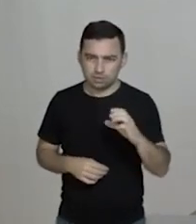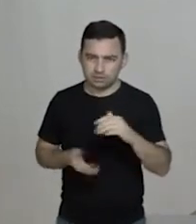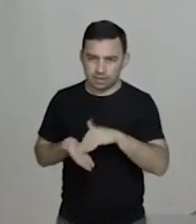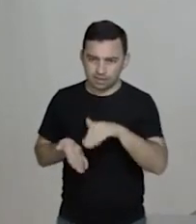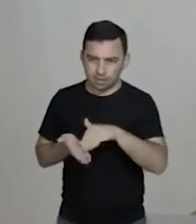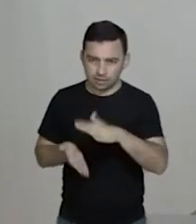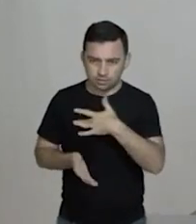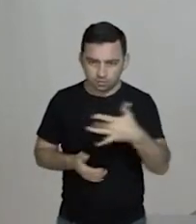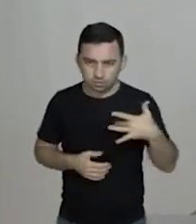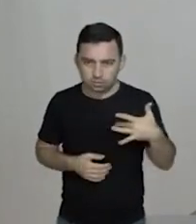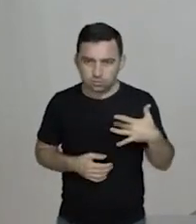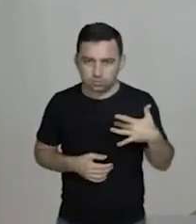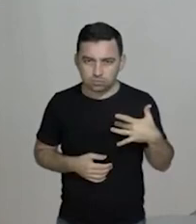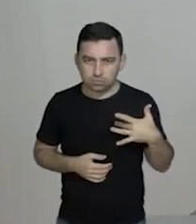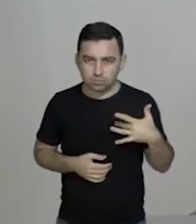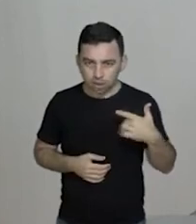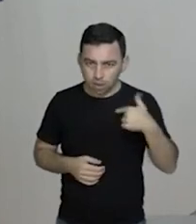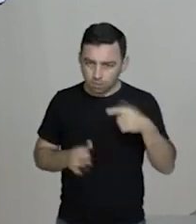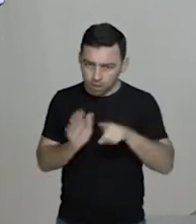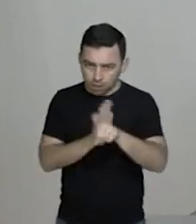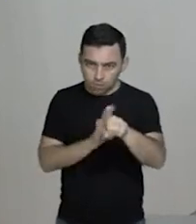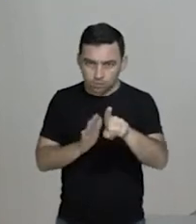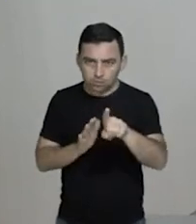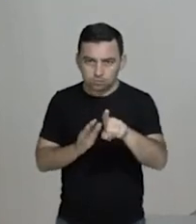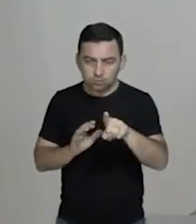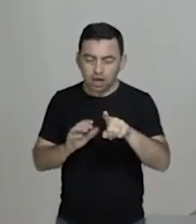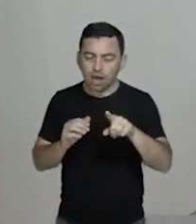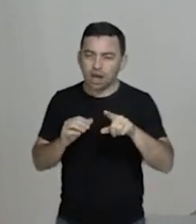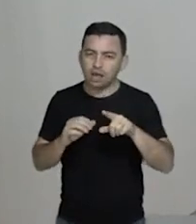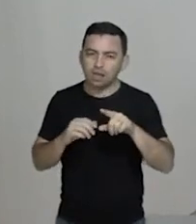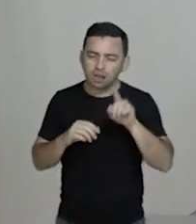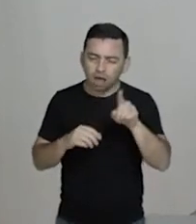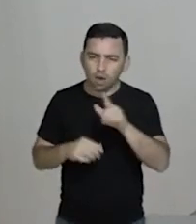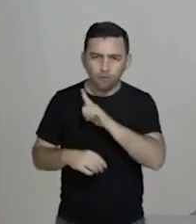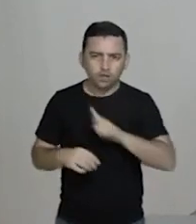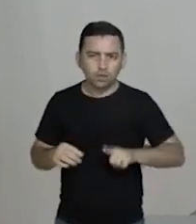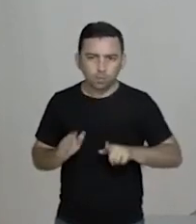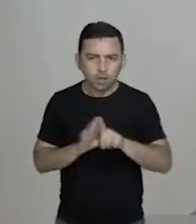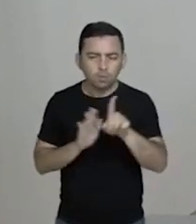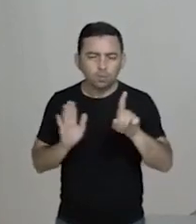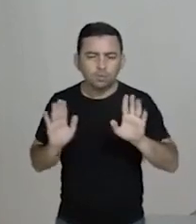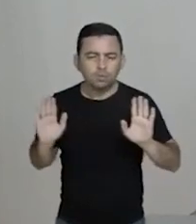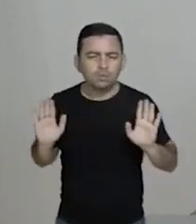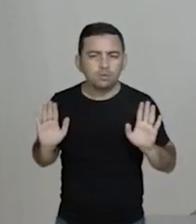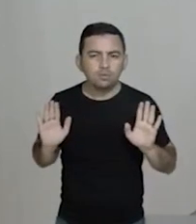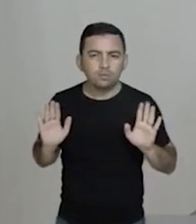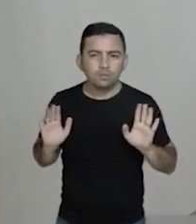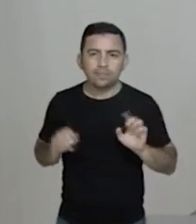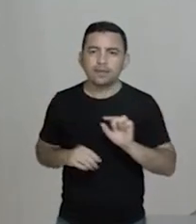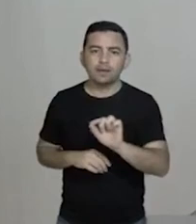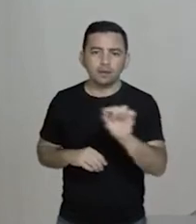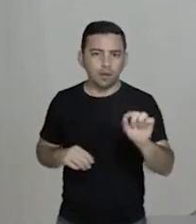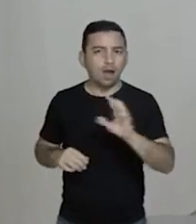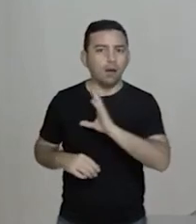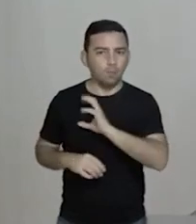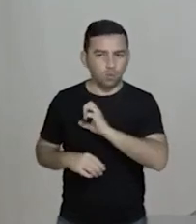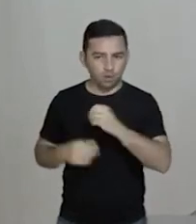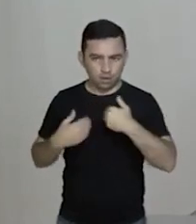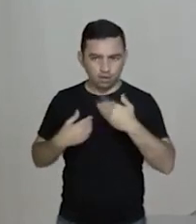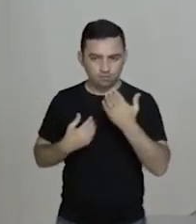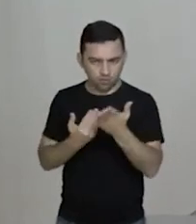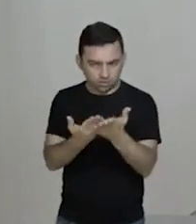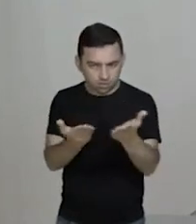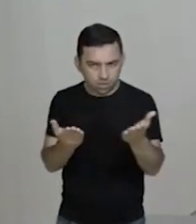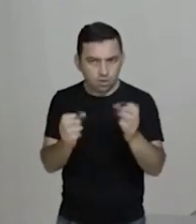Saúde eu falei com secretário da casa civil falei com o governador eu disse olha por maior que seja o amor que eu tenho por vocês